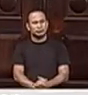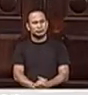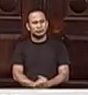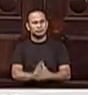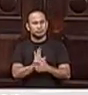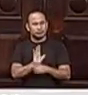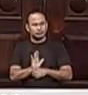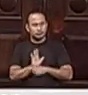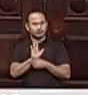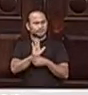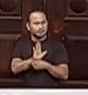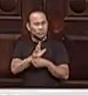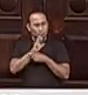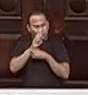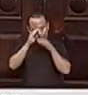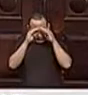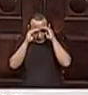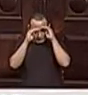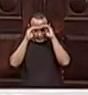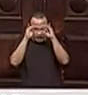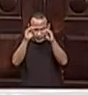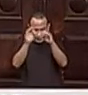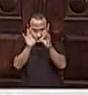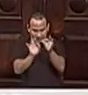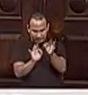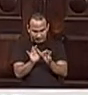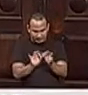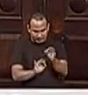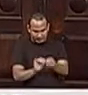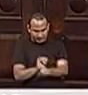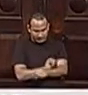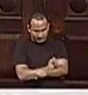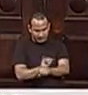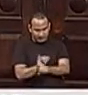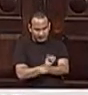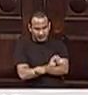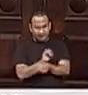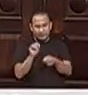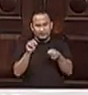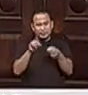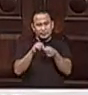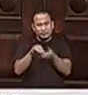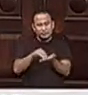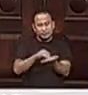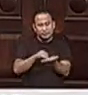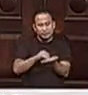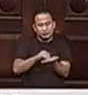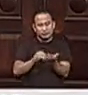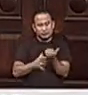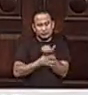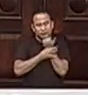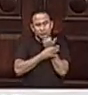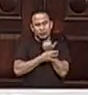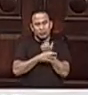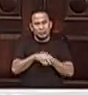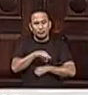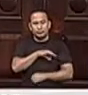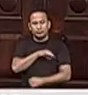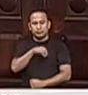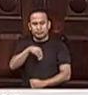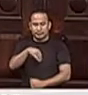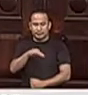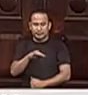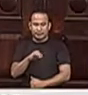contribuição obedecer ao planejamento feito pela Secretaria de Segurança, pela Polícia Militar, no